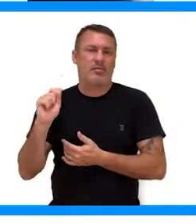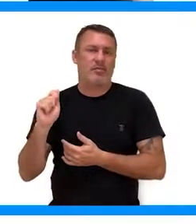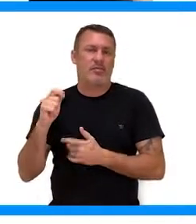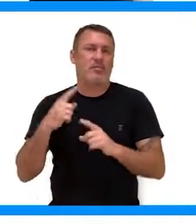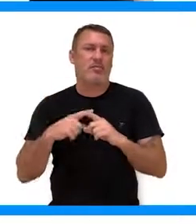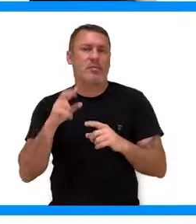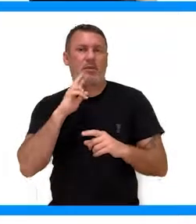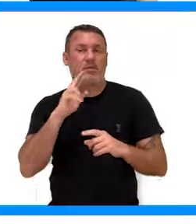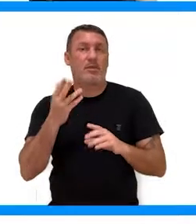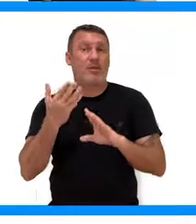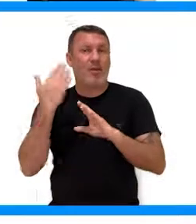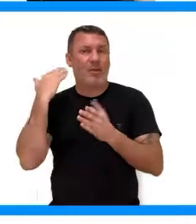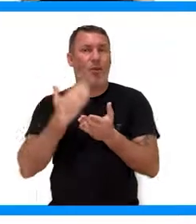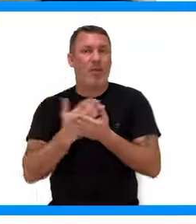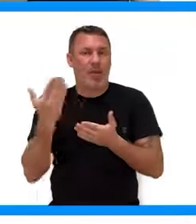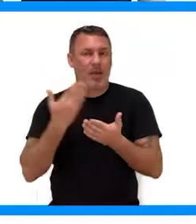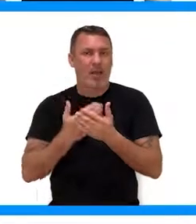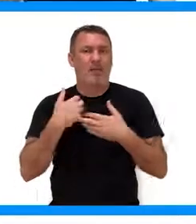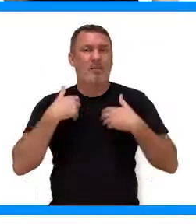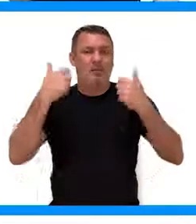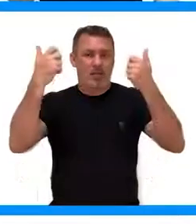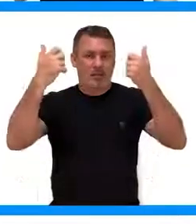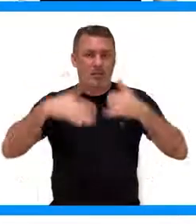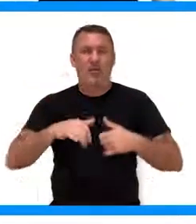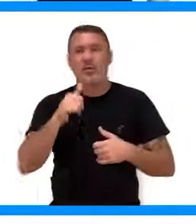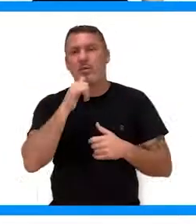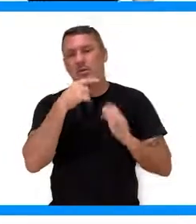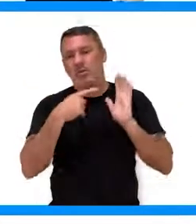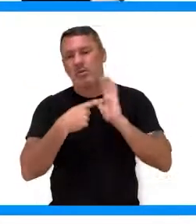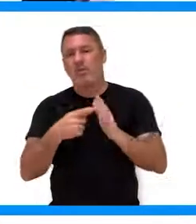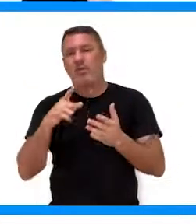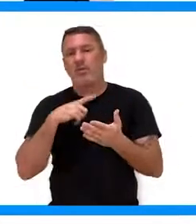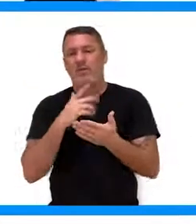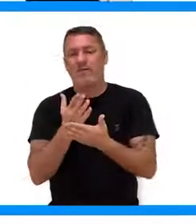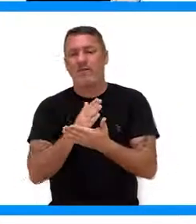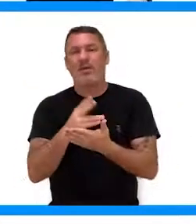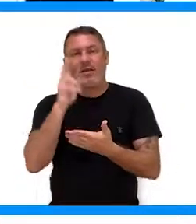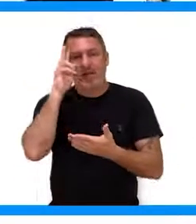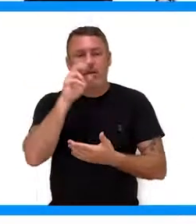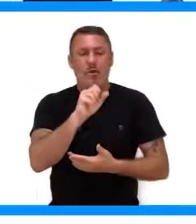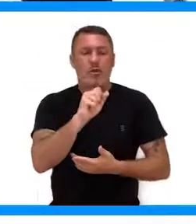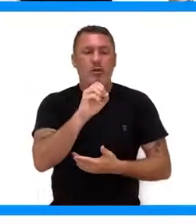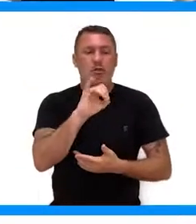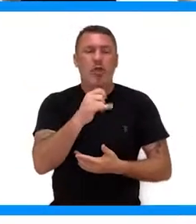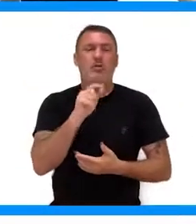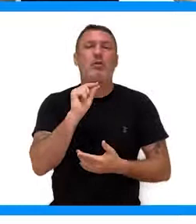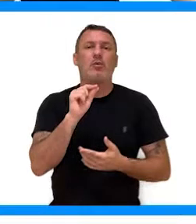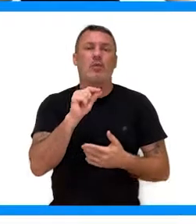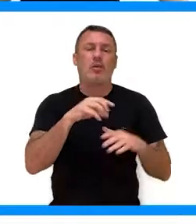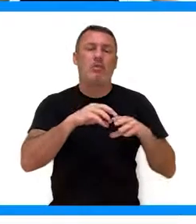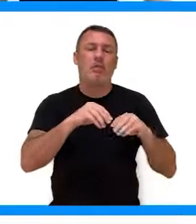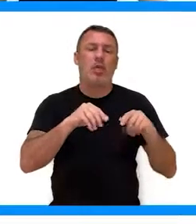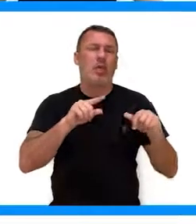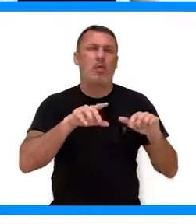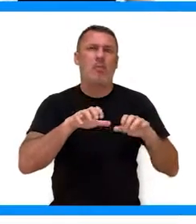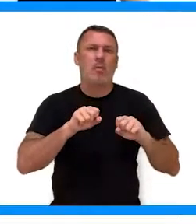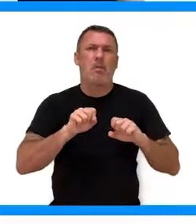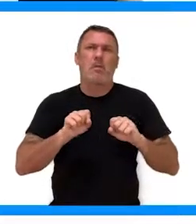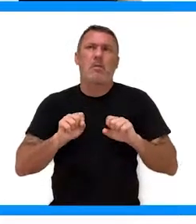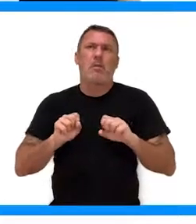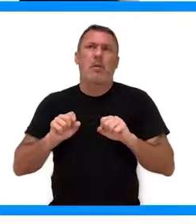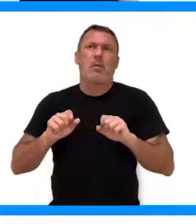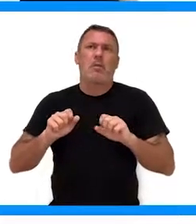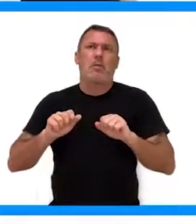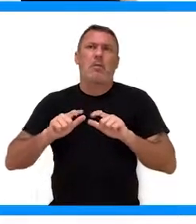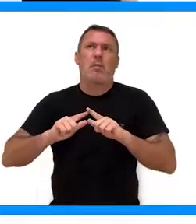conversei com vocês no início dessa aula, como que, por exemplo, a fronteira da soja ela foi avançando de